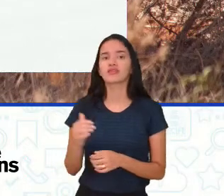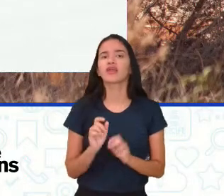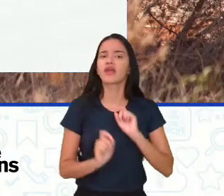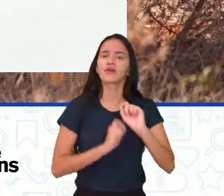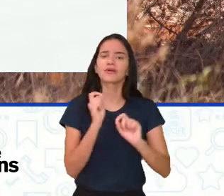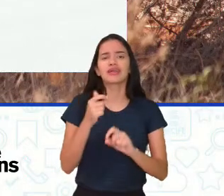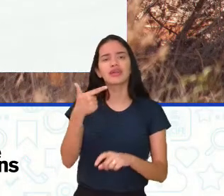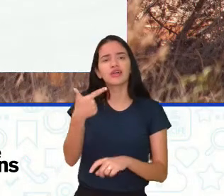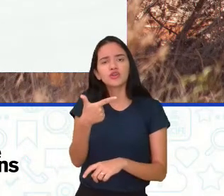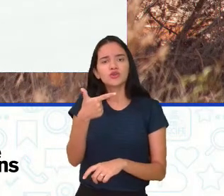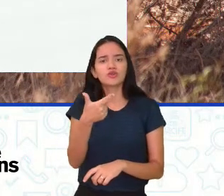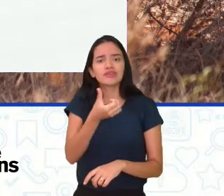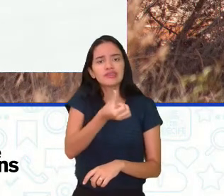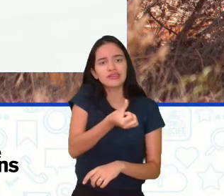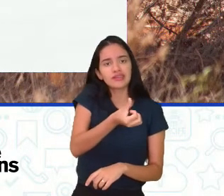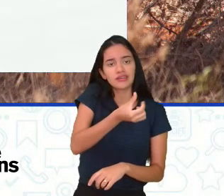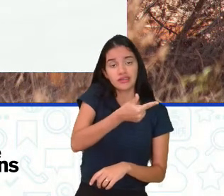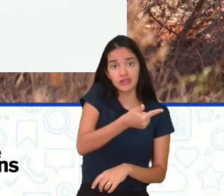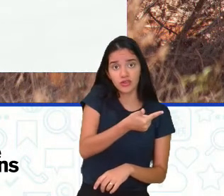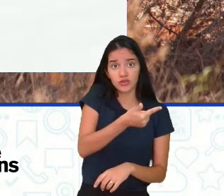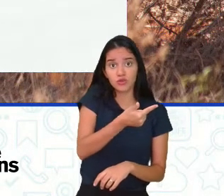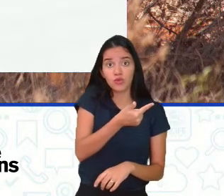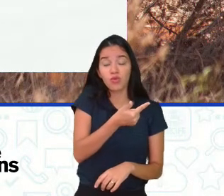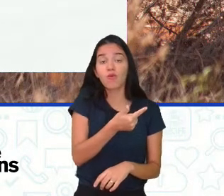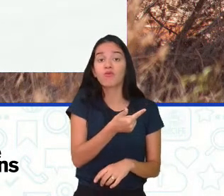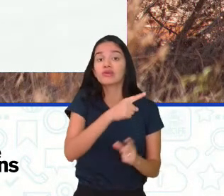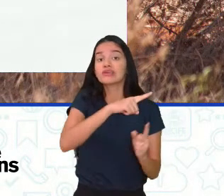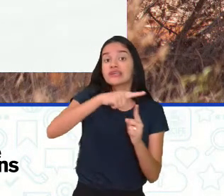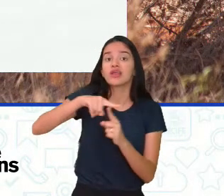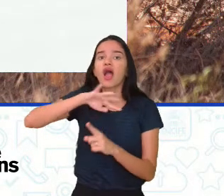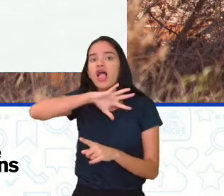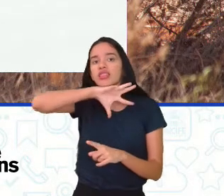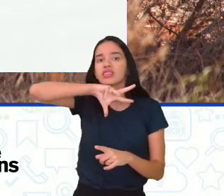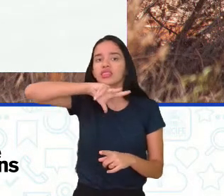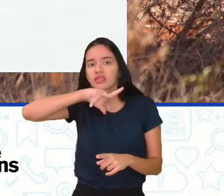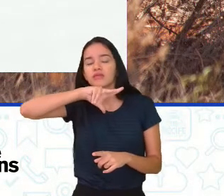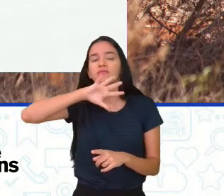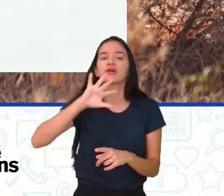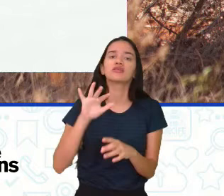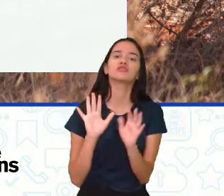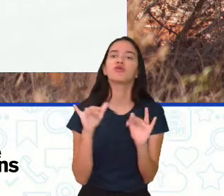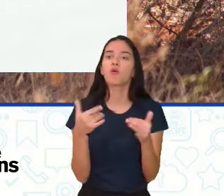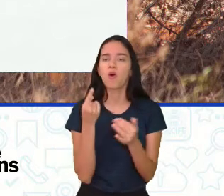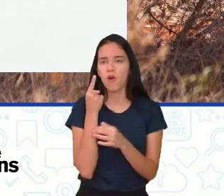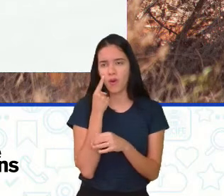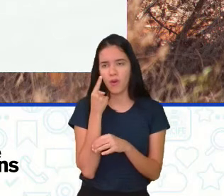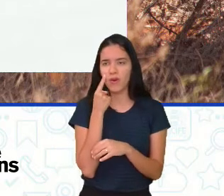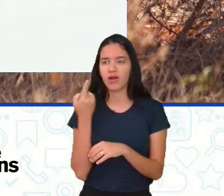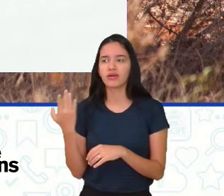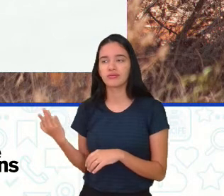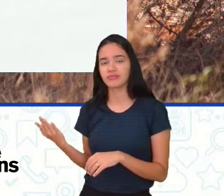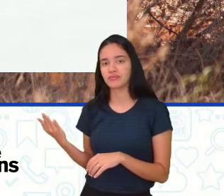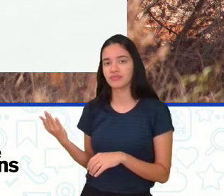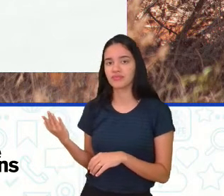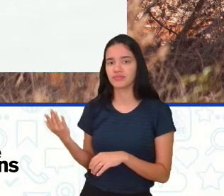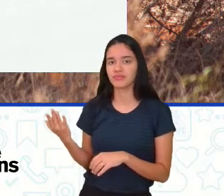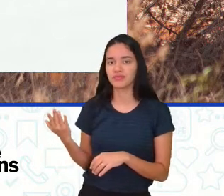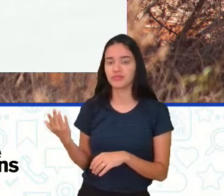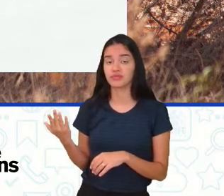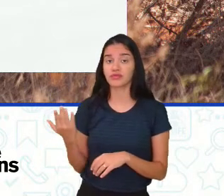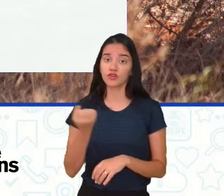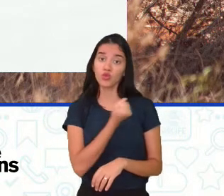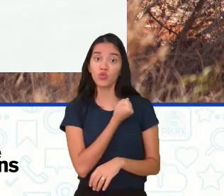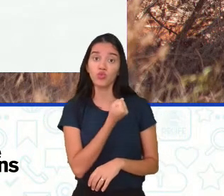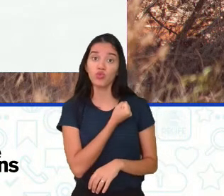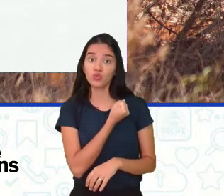São 262 espécies de répteis, das quais, olha só aqui ao lado, ó, o número